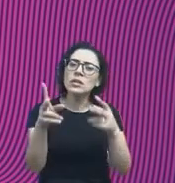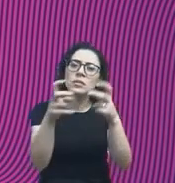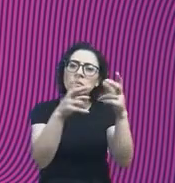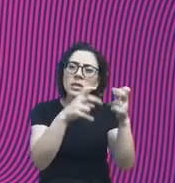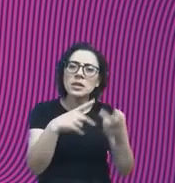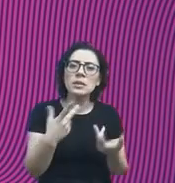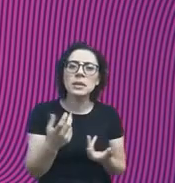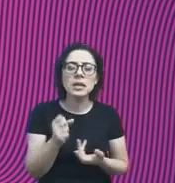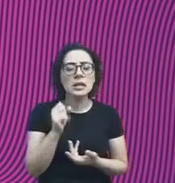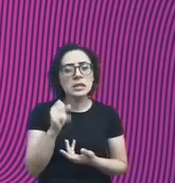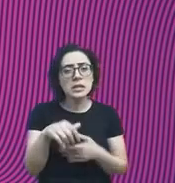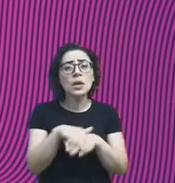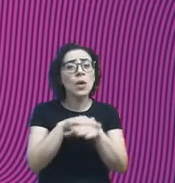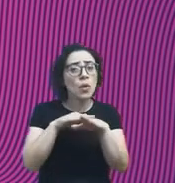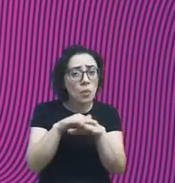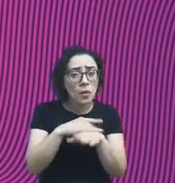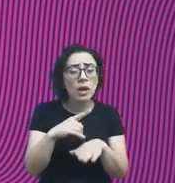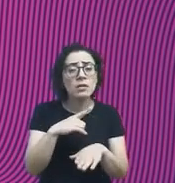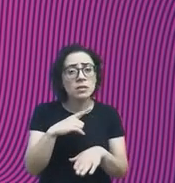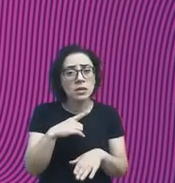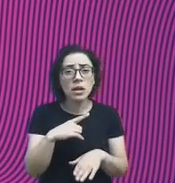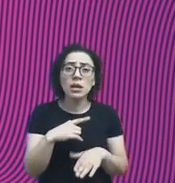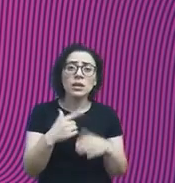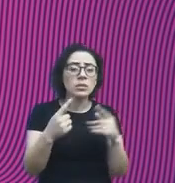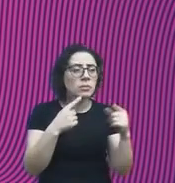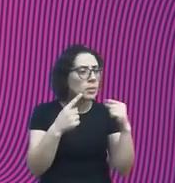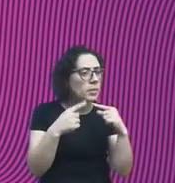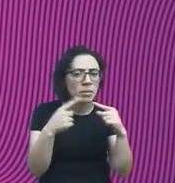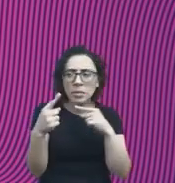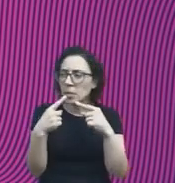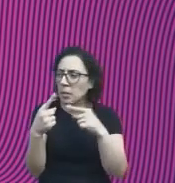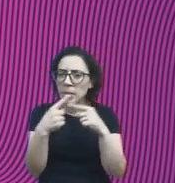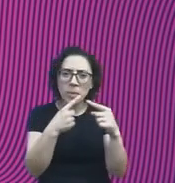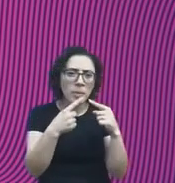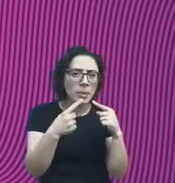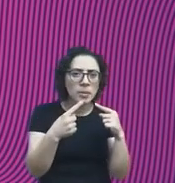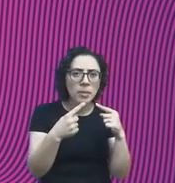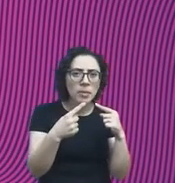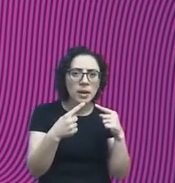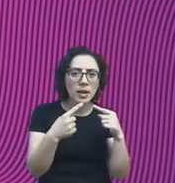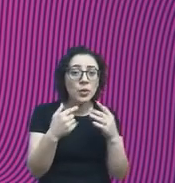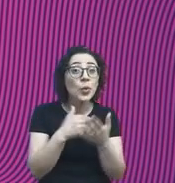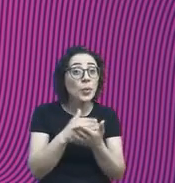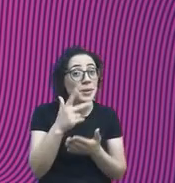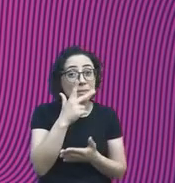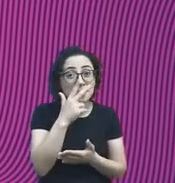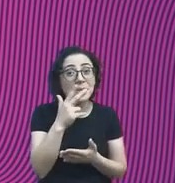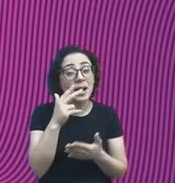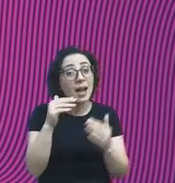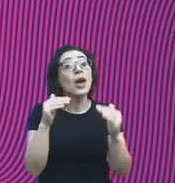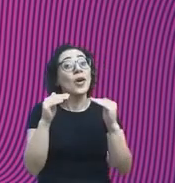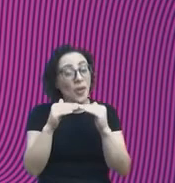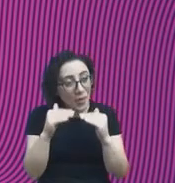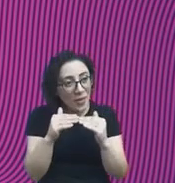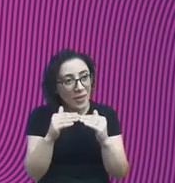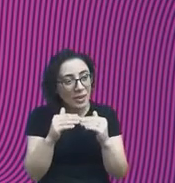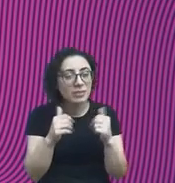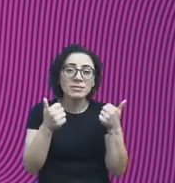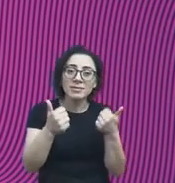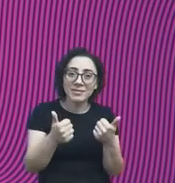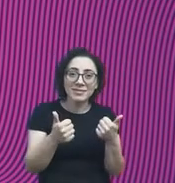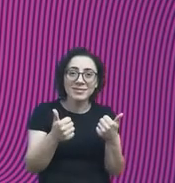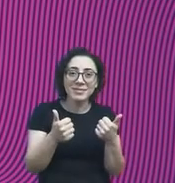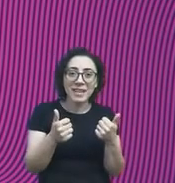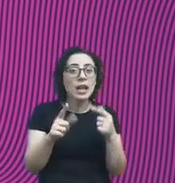conversa, boa parte do que parecia que não se concorda, se concorda, já é o primeiro resultado. Segundo, estabelece uma relação